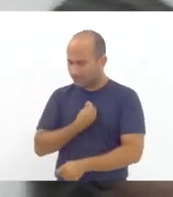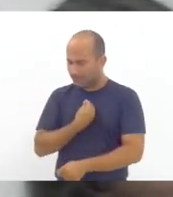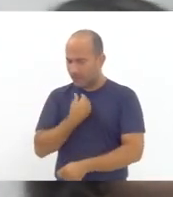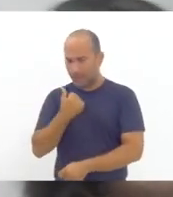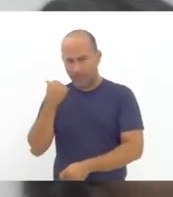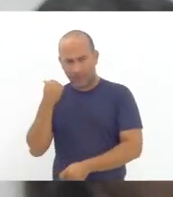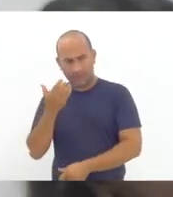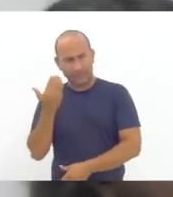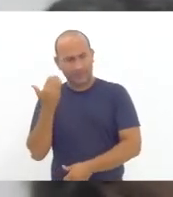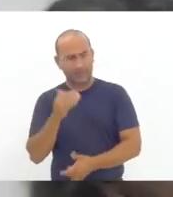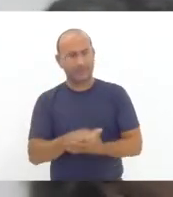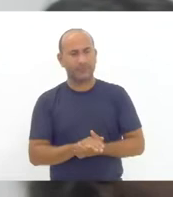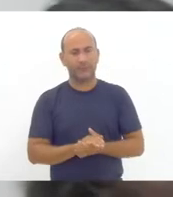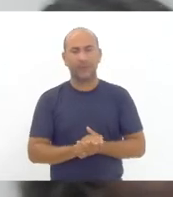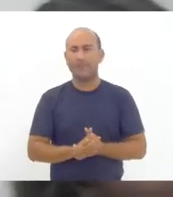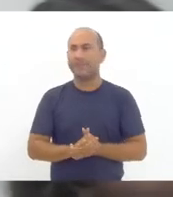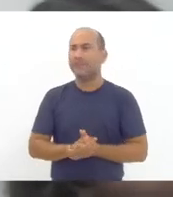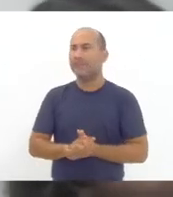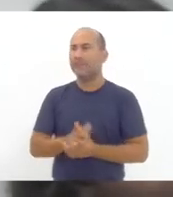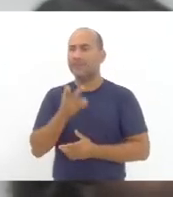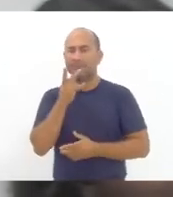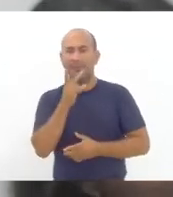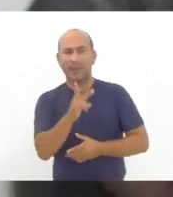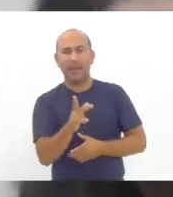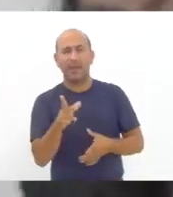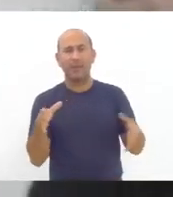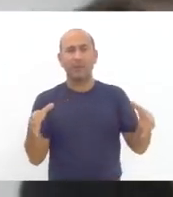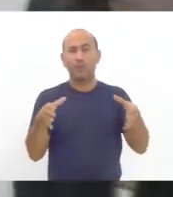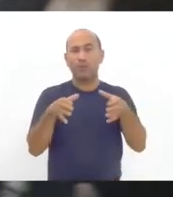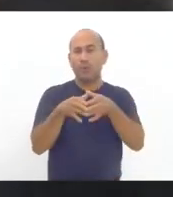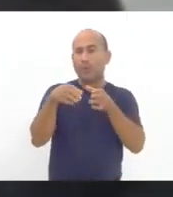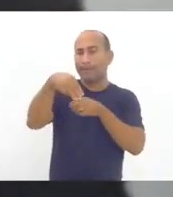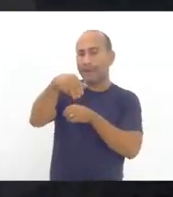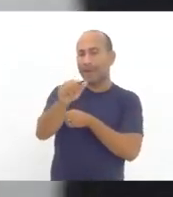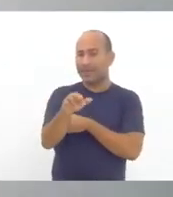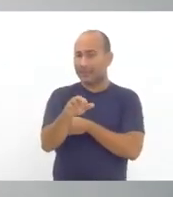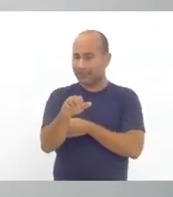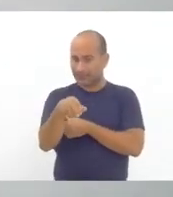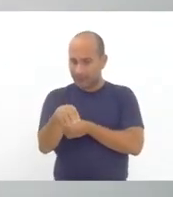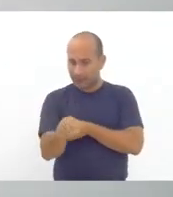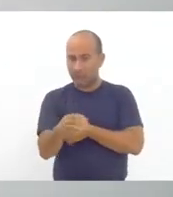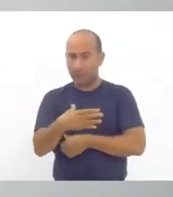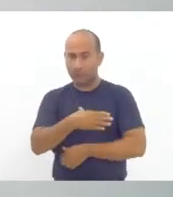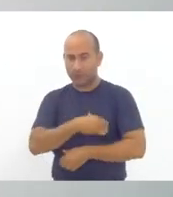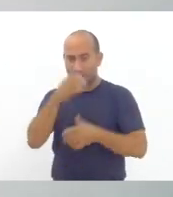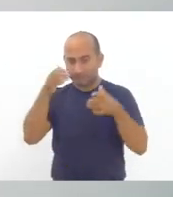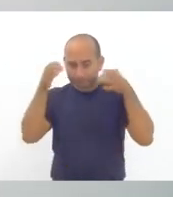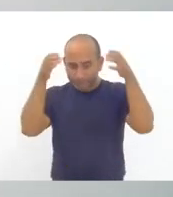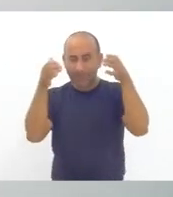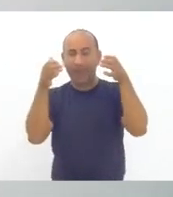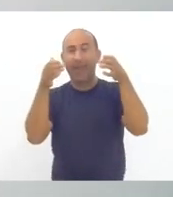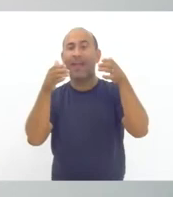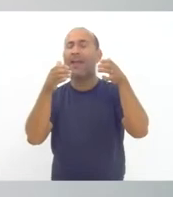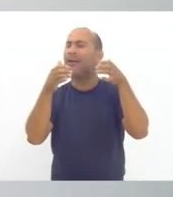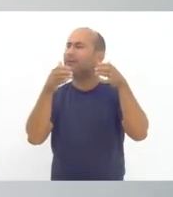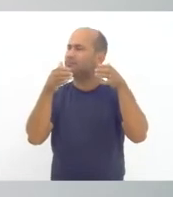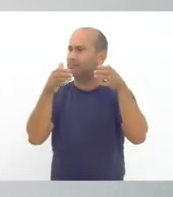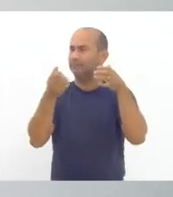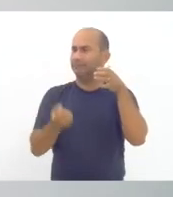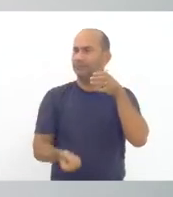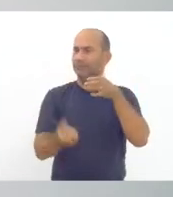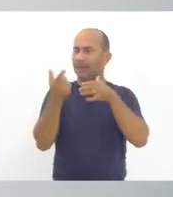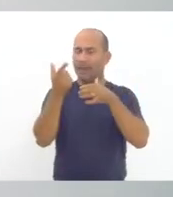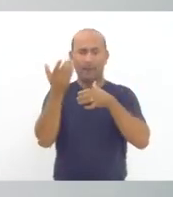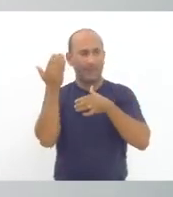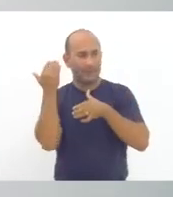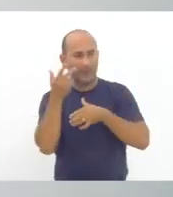o serviços de alto-falante da congregação Mariana o príncipe do ar que era o serviço de alto falante